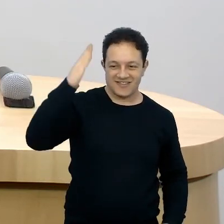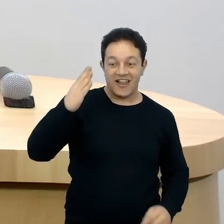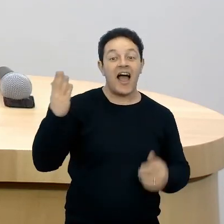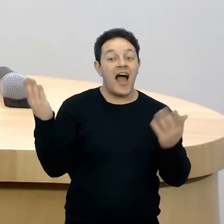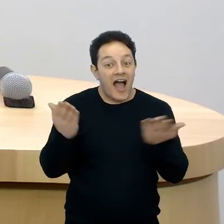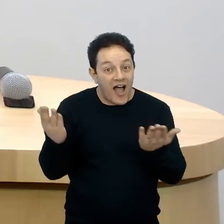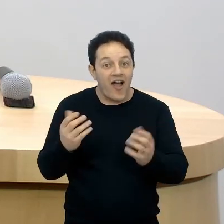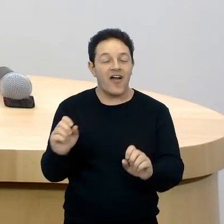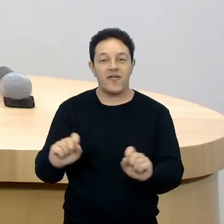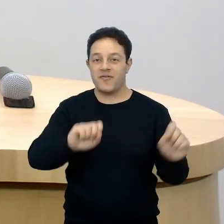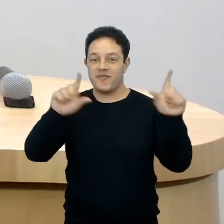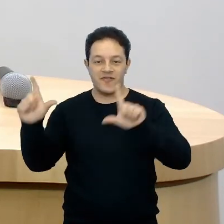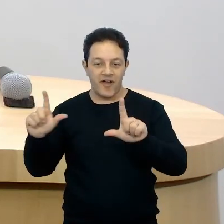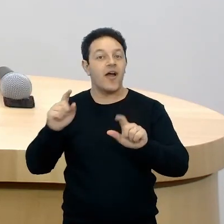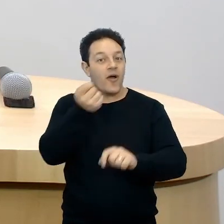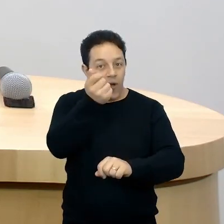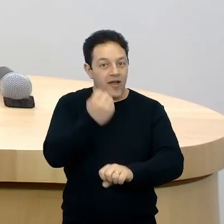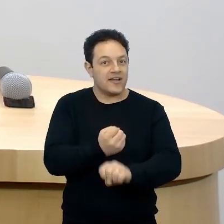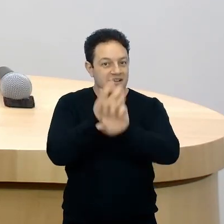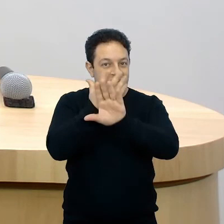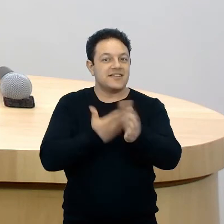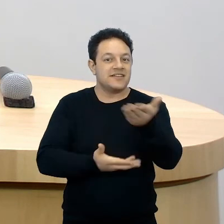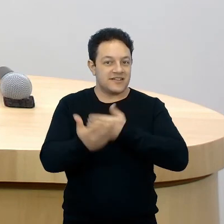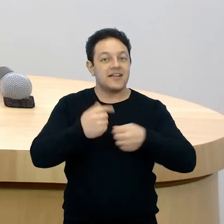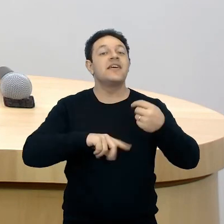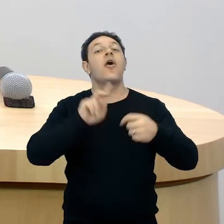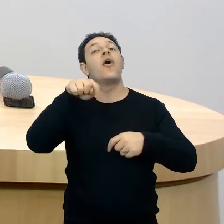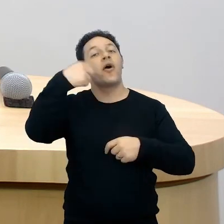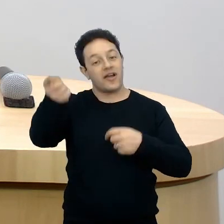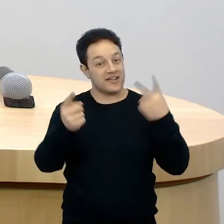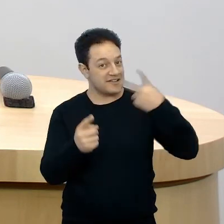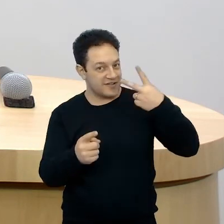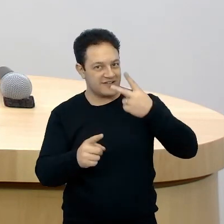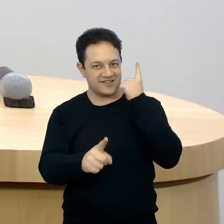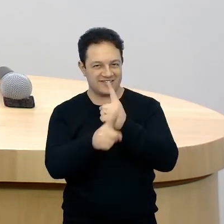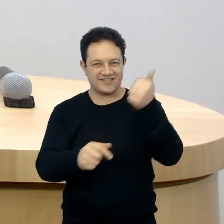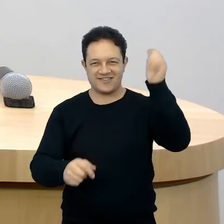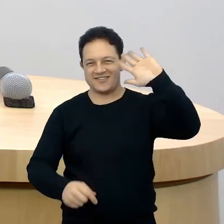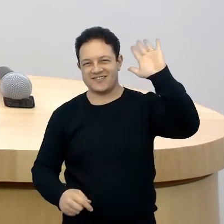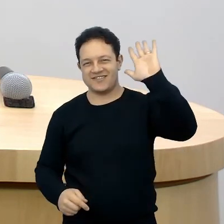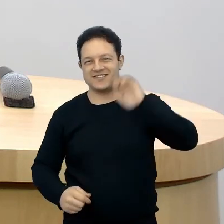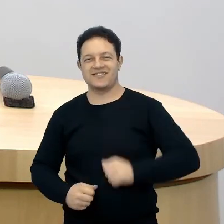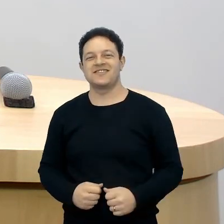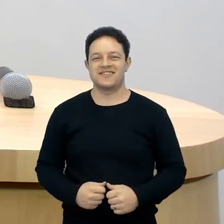gente agora vai para a vinheta, porque daqui a pouco temos a segunda parte do nosso encontro. Tchau, tchau!